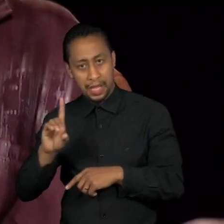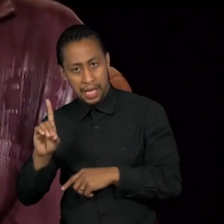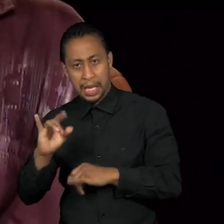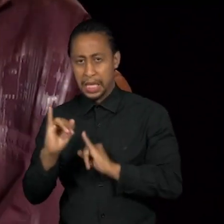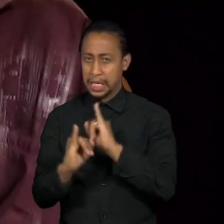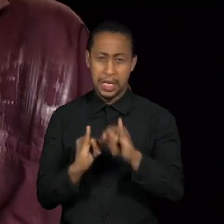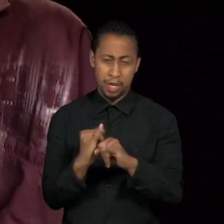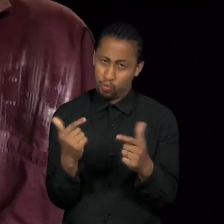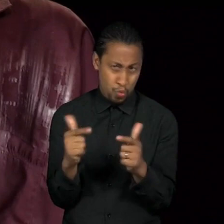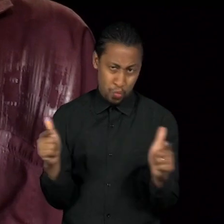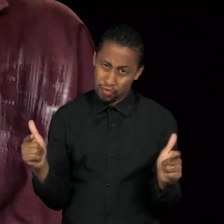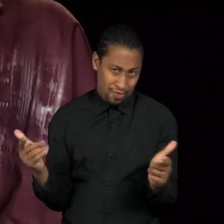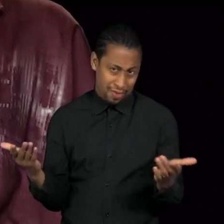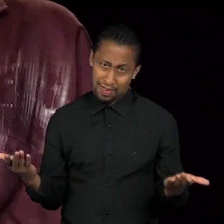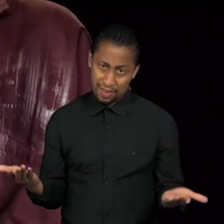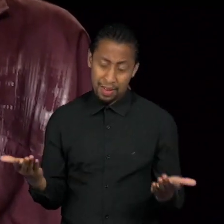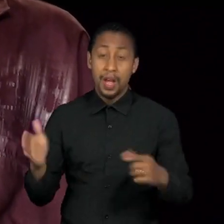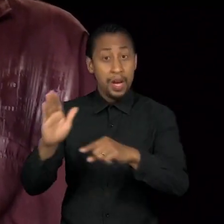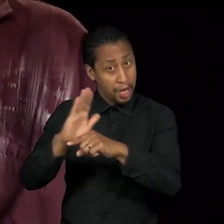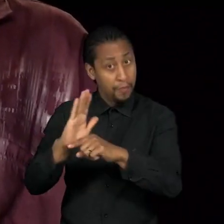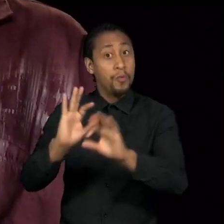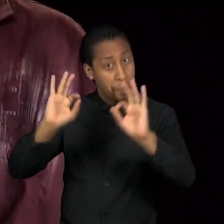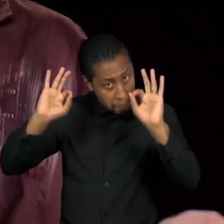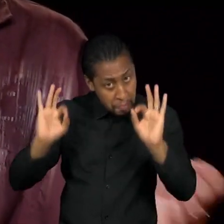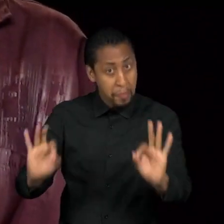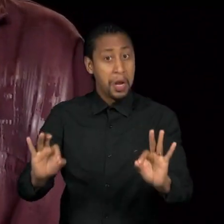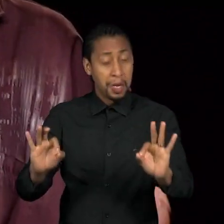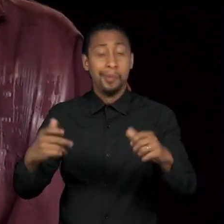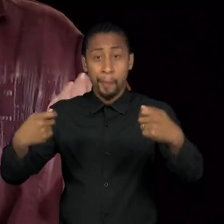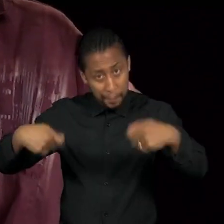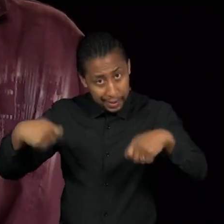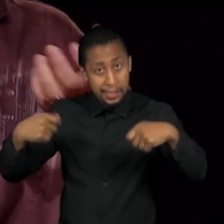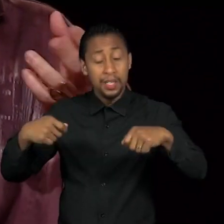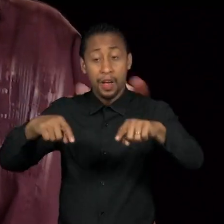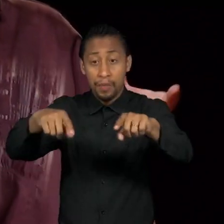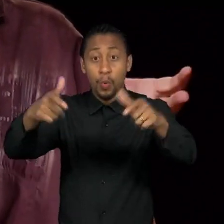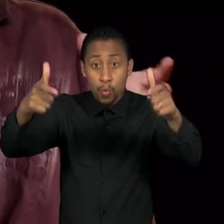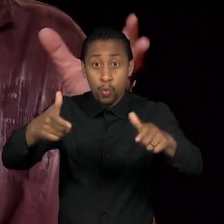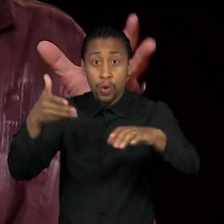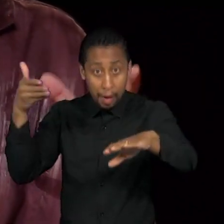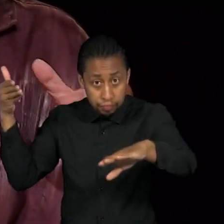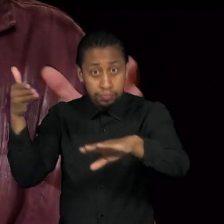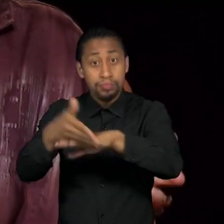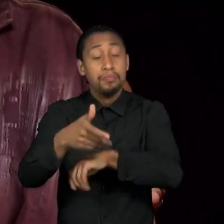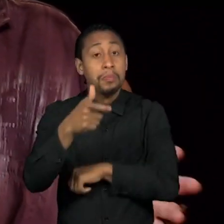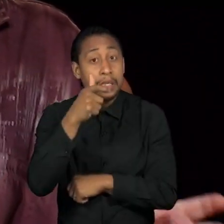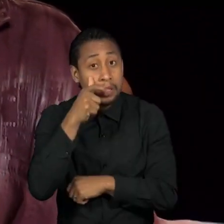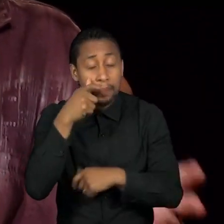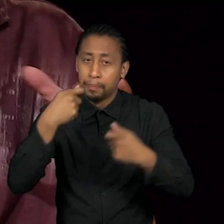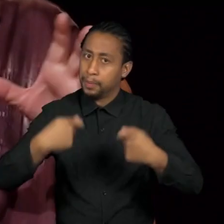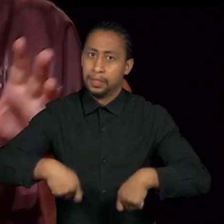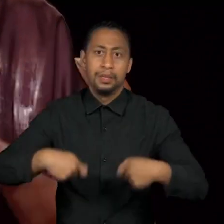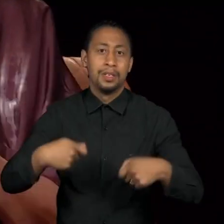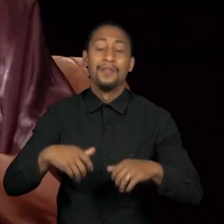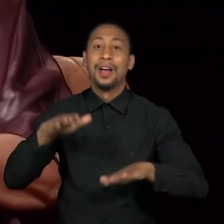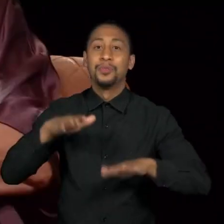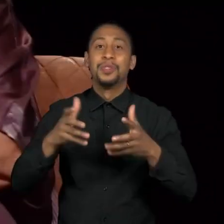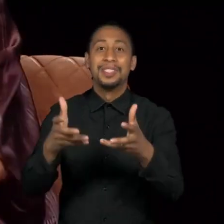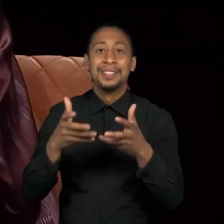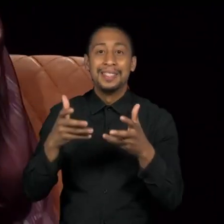internet. Então, era filme mesmo, e a gente ia atrás de onde passava uma amostra de filme